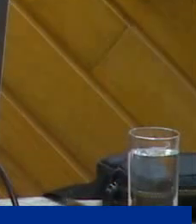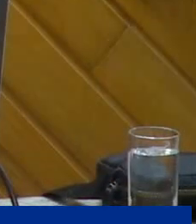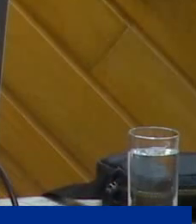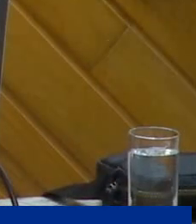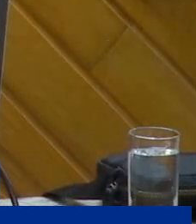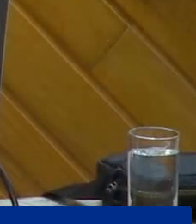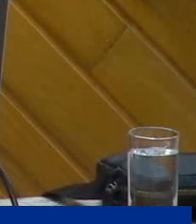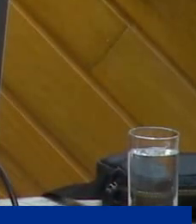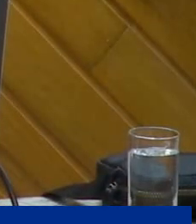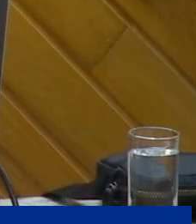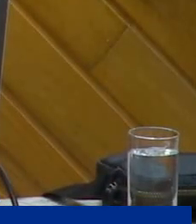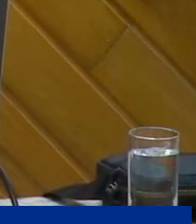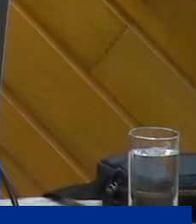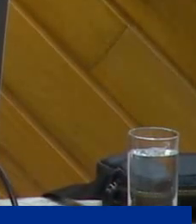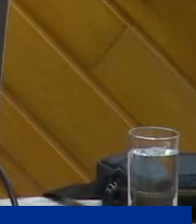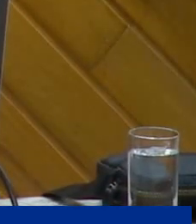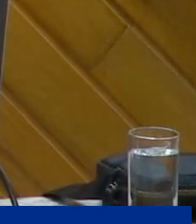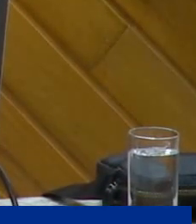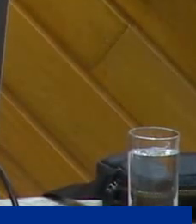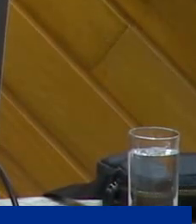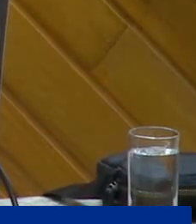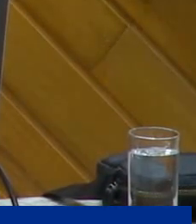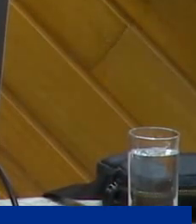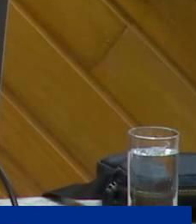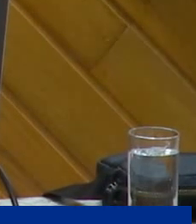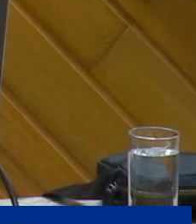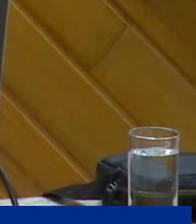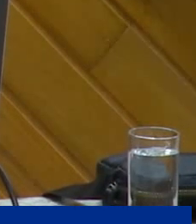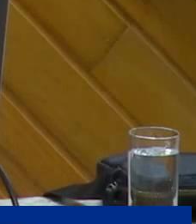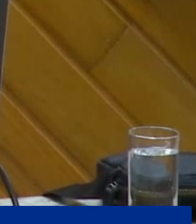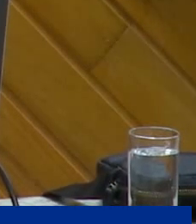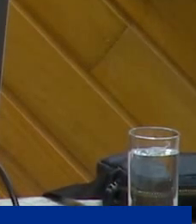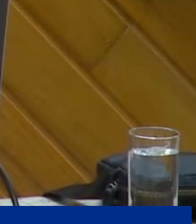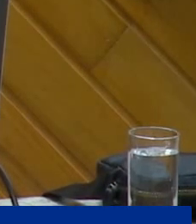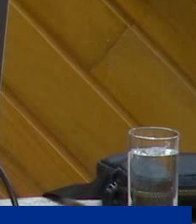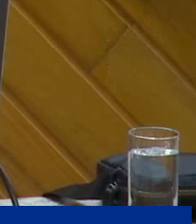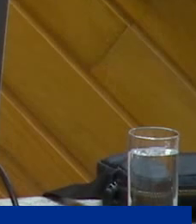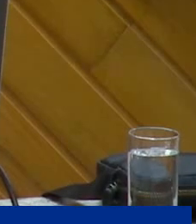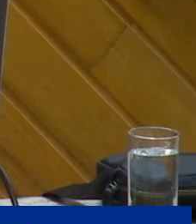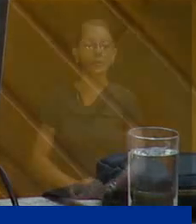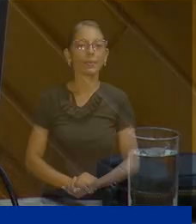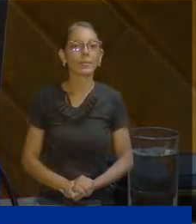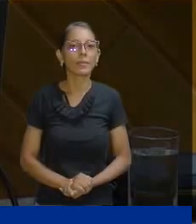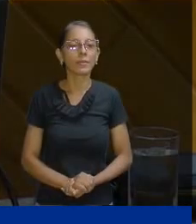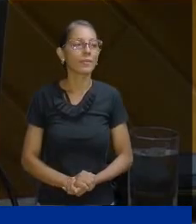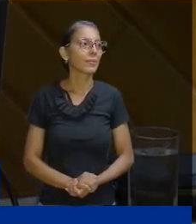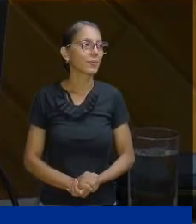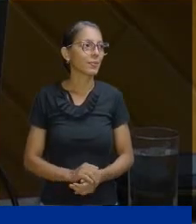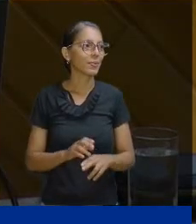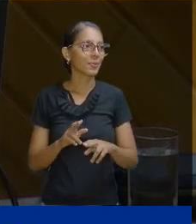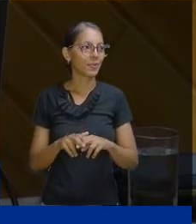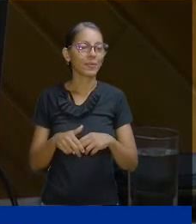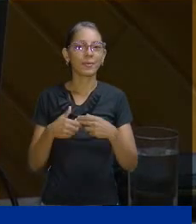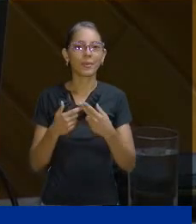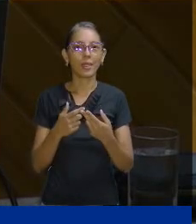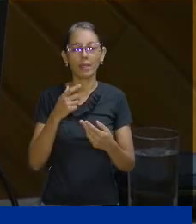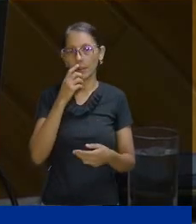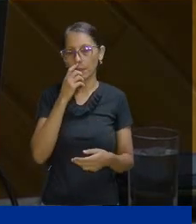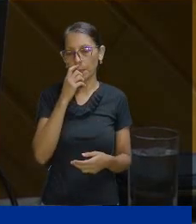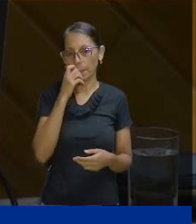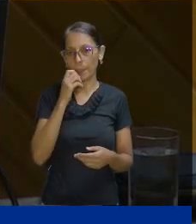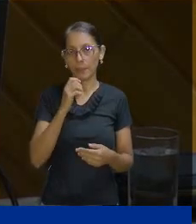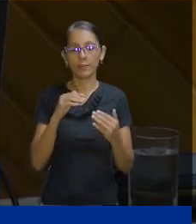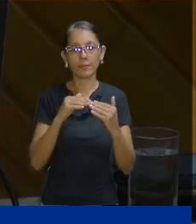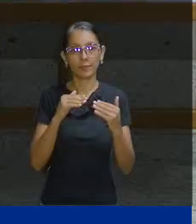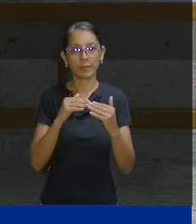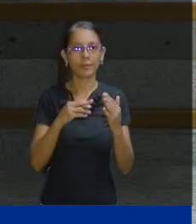relatados na denúncia. Por isso, eu acompanho integralmente o relator